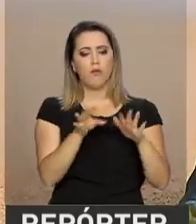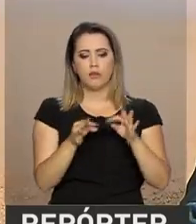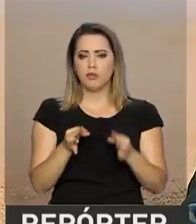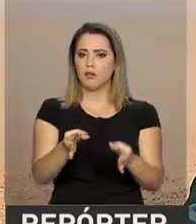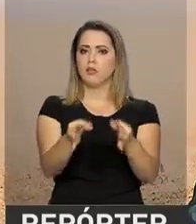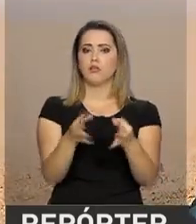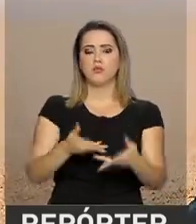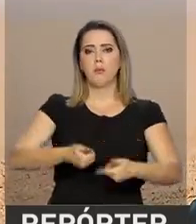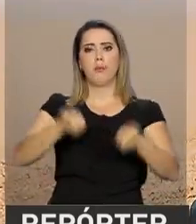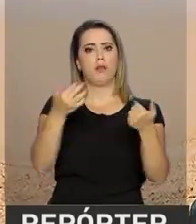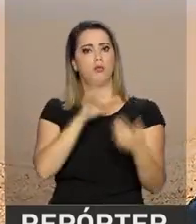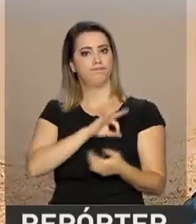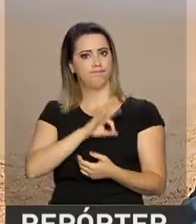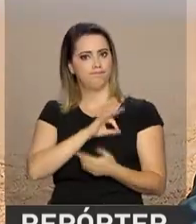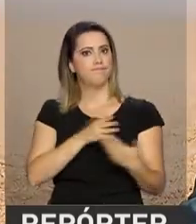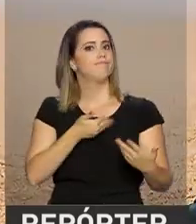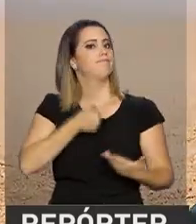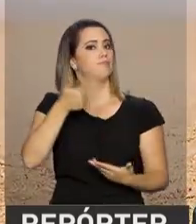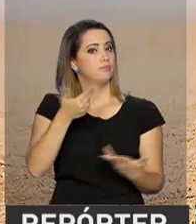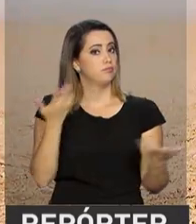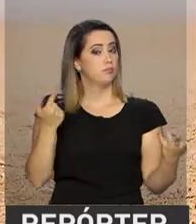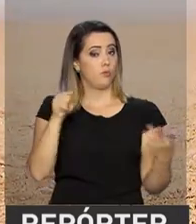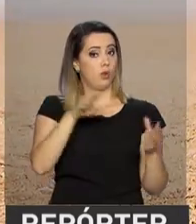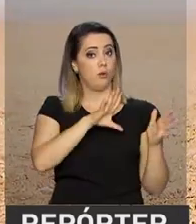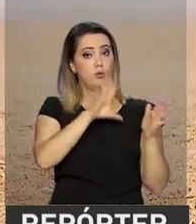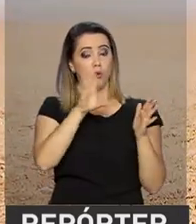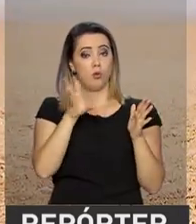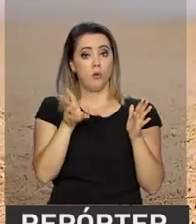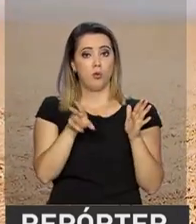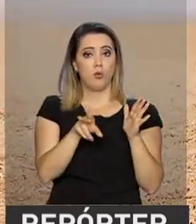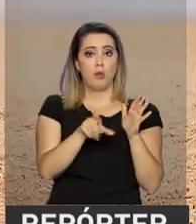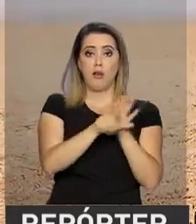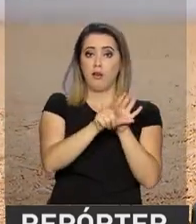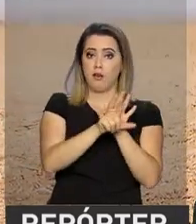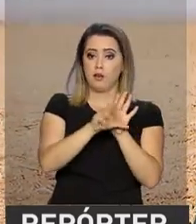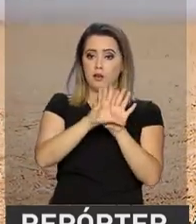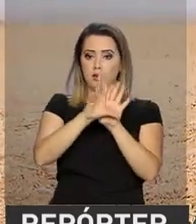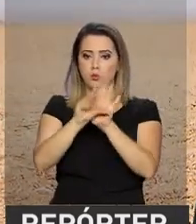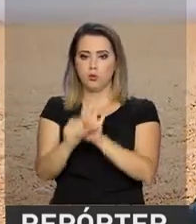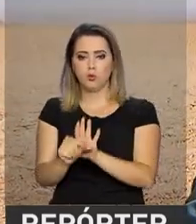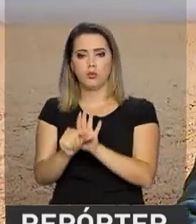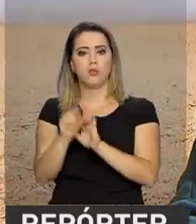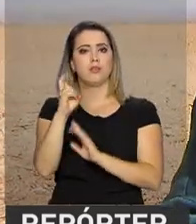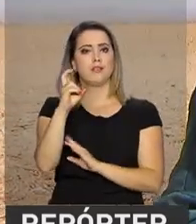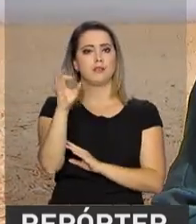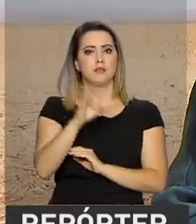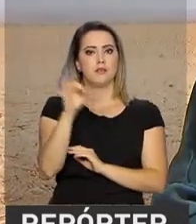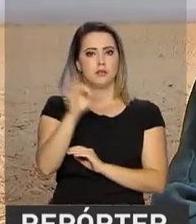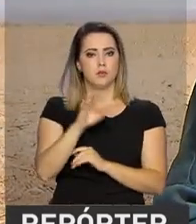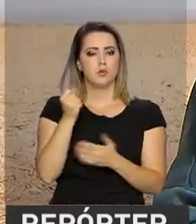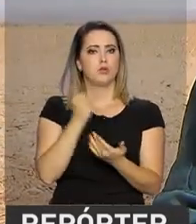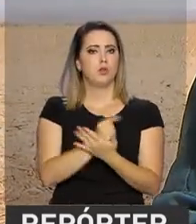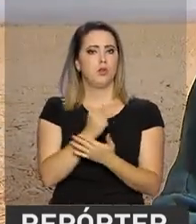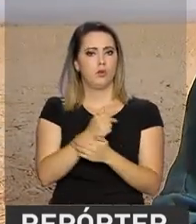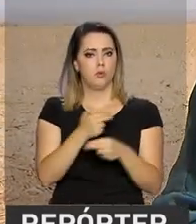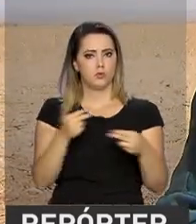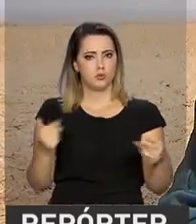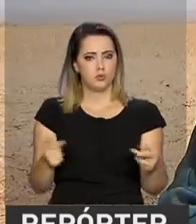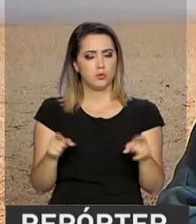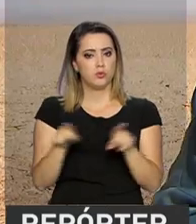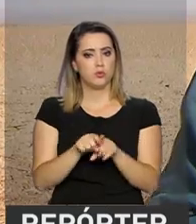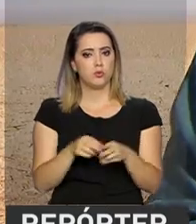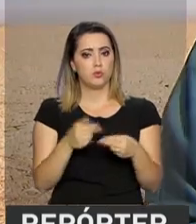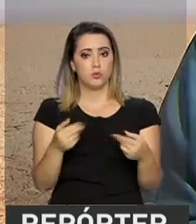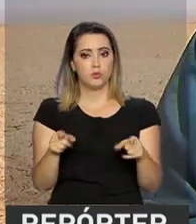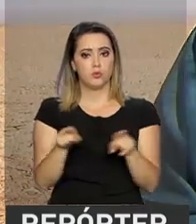maior rentabilidade o governo baixou portaria fixando desconto mínimo de cinco por cento na compra de maquinário e